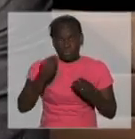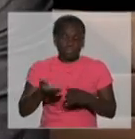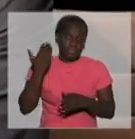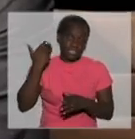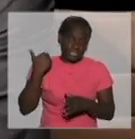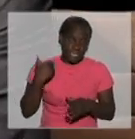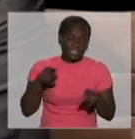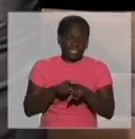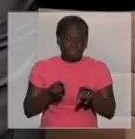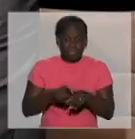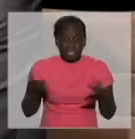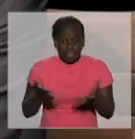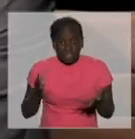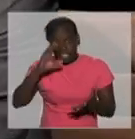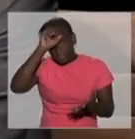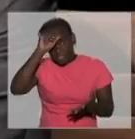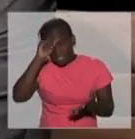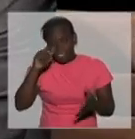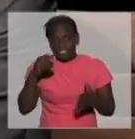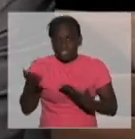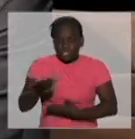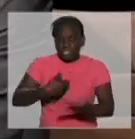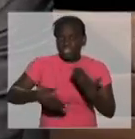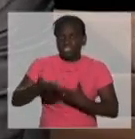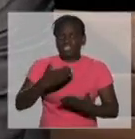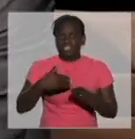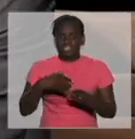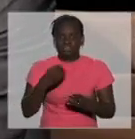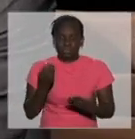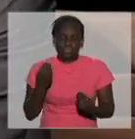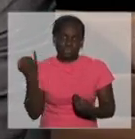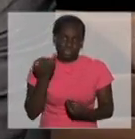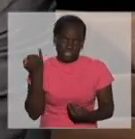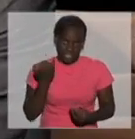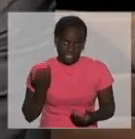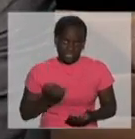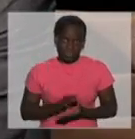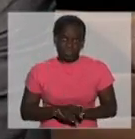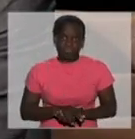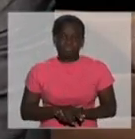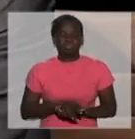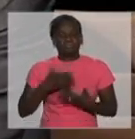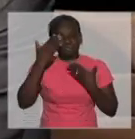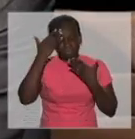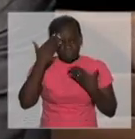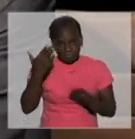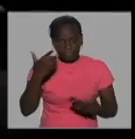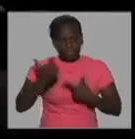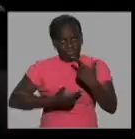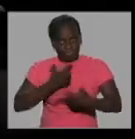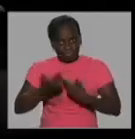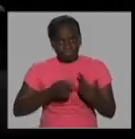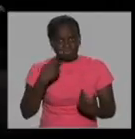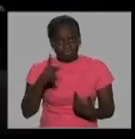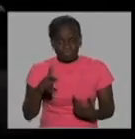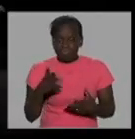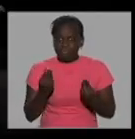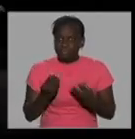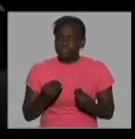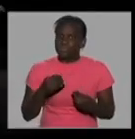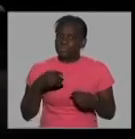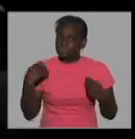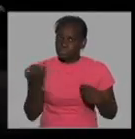com o passado e o passado aprender com o presente, e essa troca é extremamente importante, né? Obrigado aí por esse trabalho